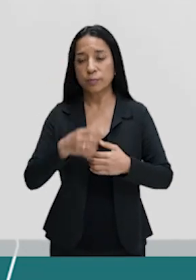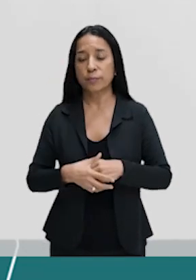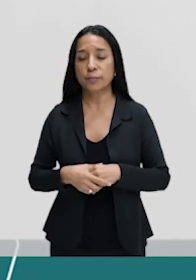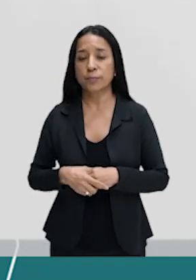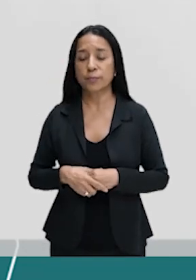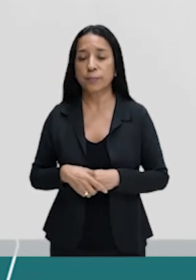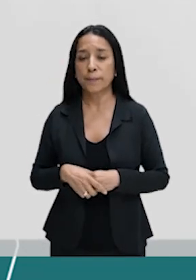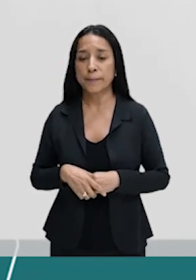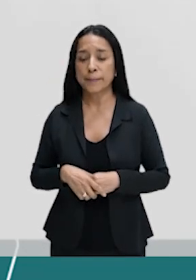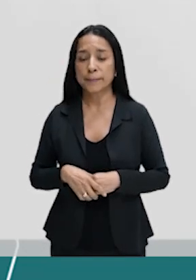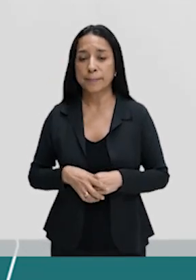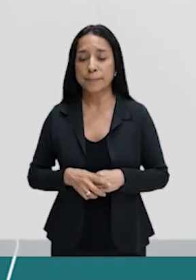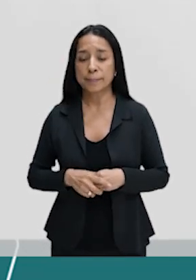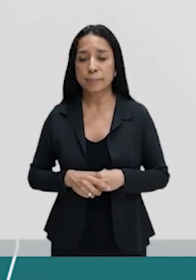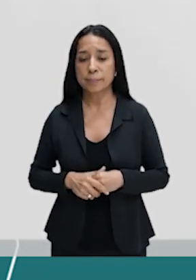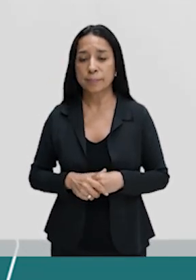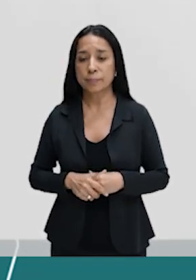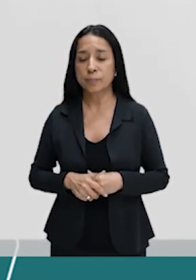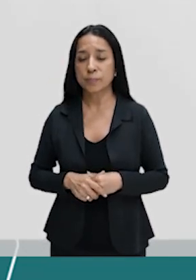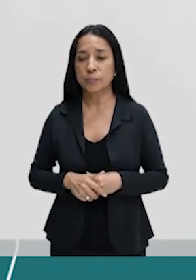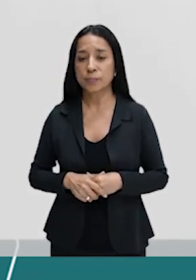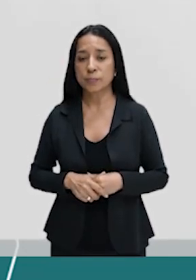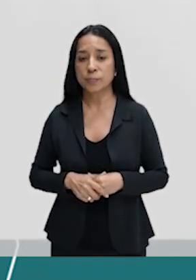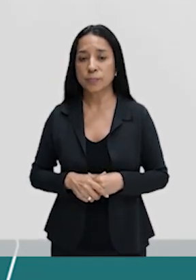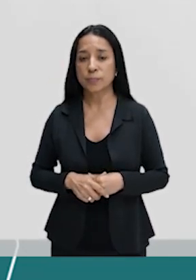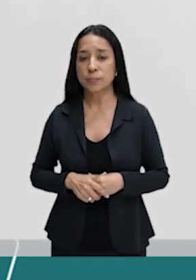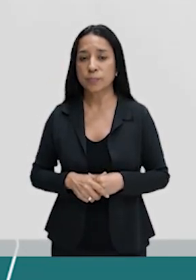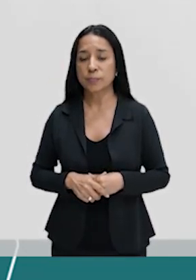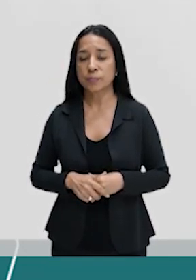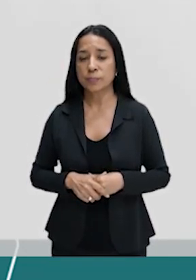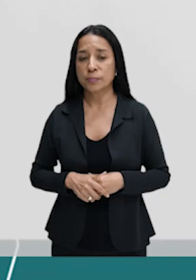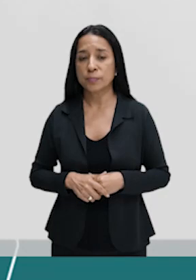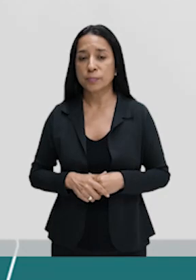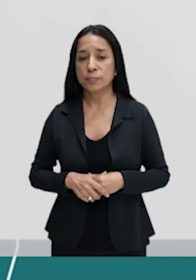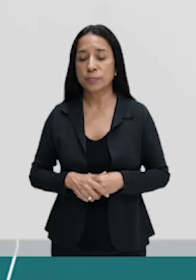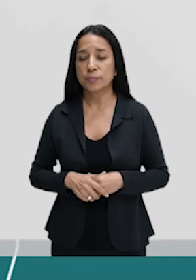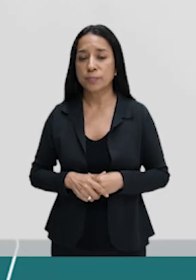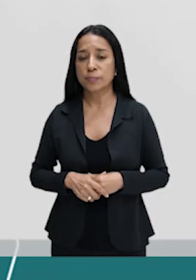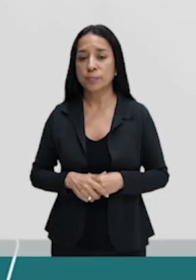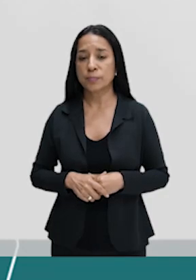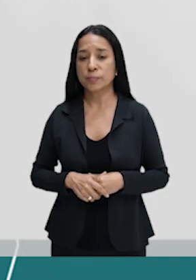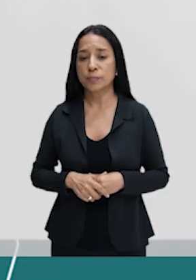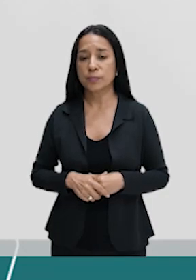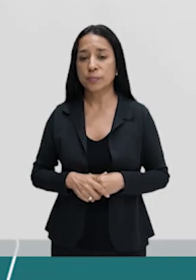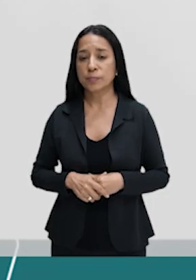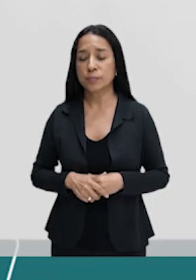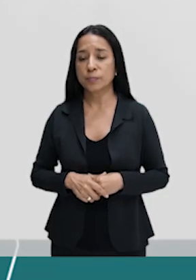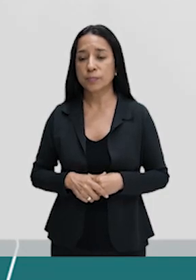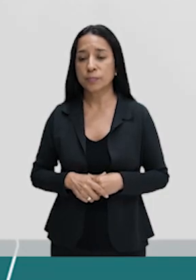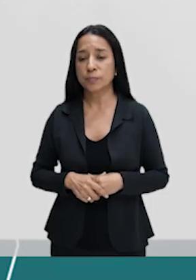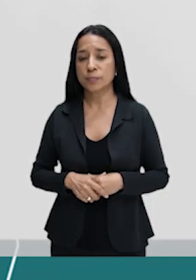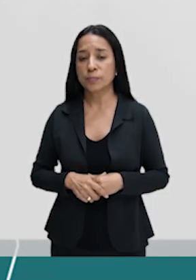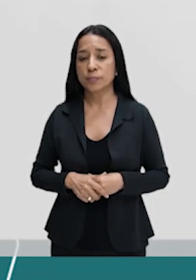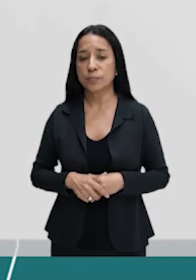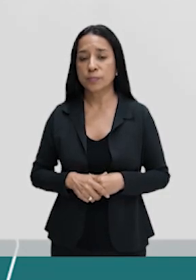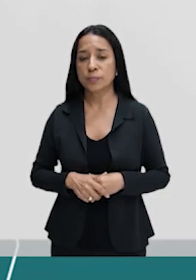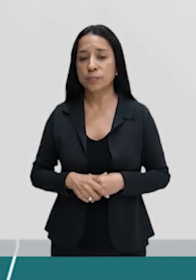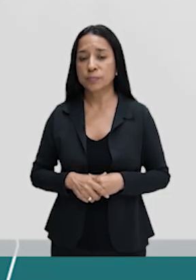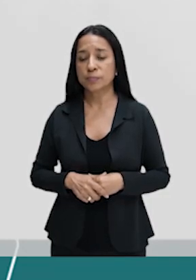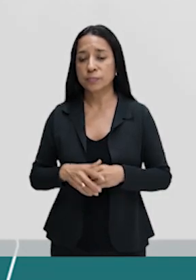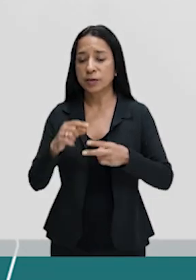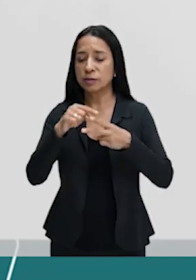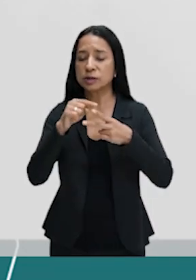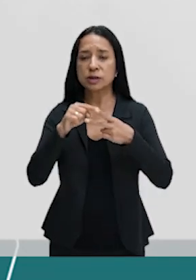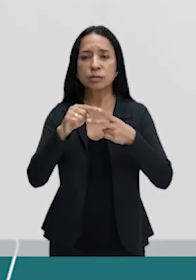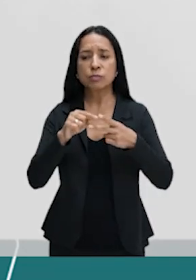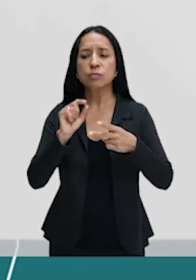vosotros sabeis, ellos sabem. Exemplo, você sabe onde está o Teatro Nacional? Você